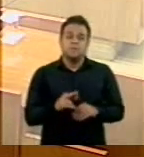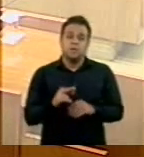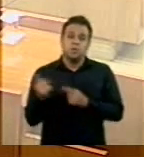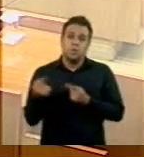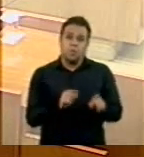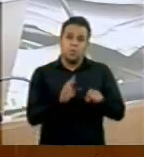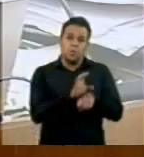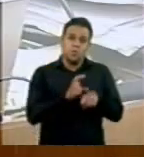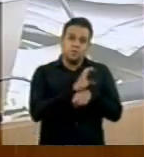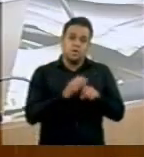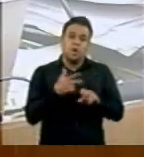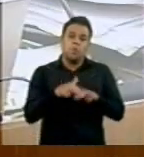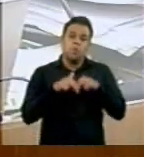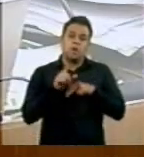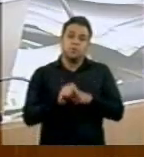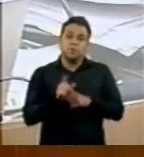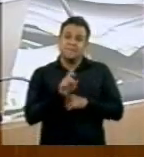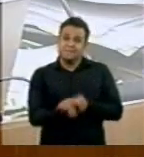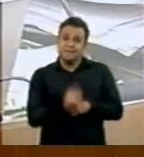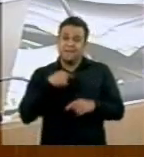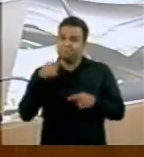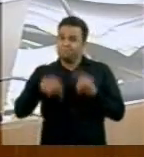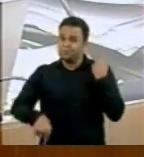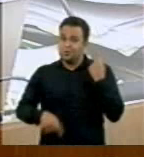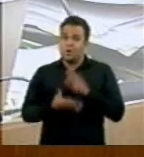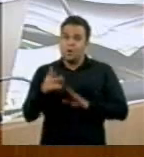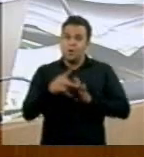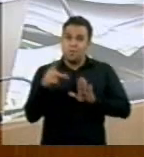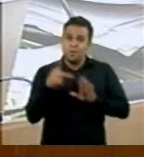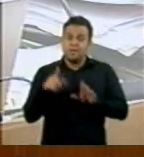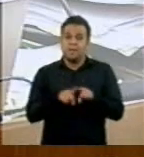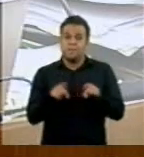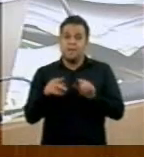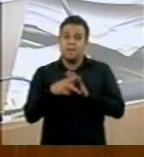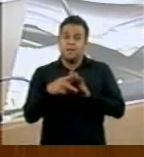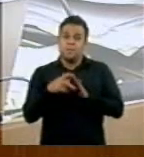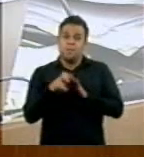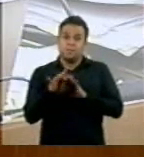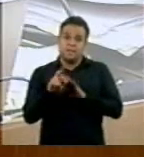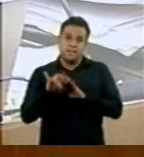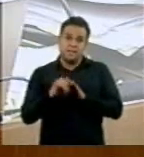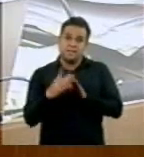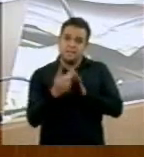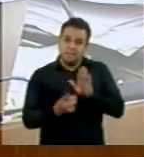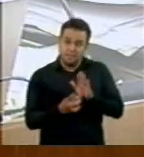inconstitucionalidade por arrastamento ao contrário, né, da portaria para o decreto e do decreto para a lei.